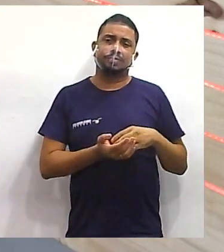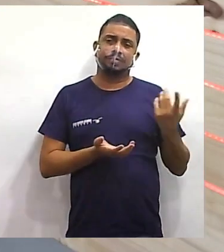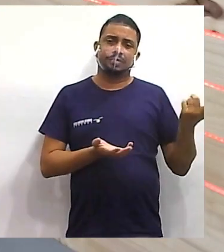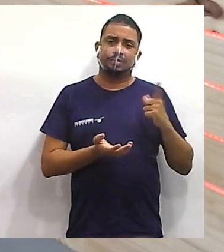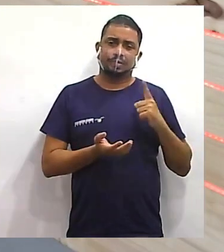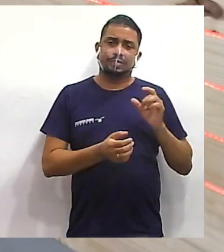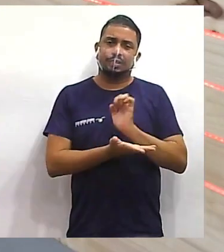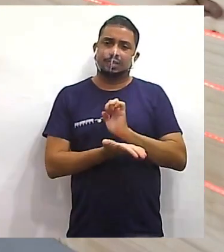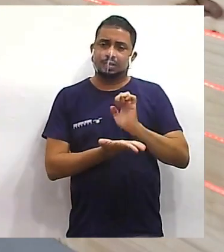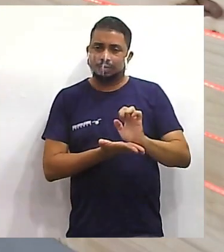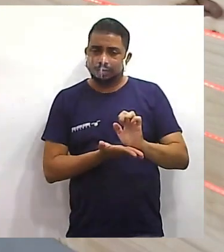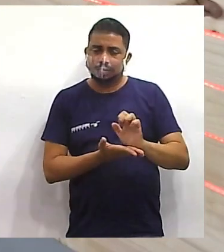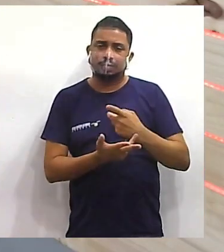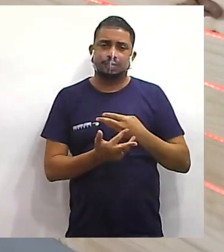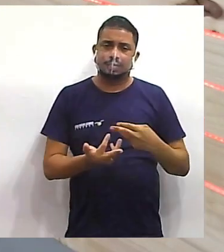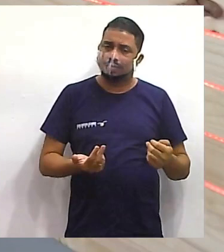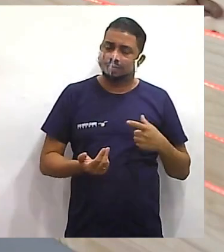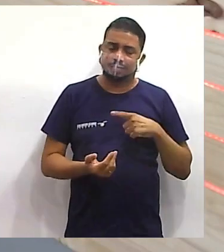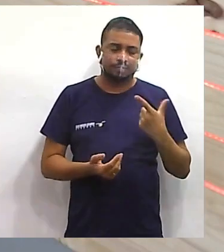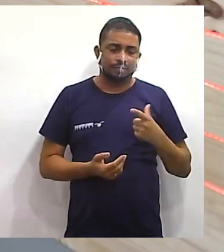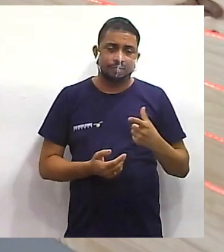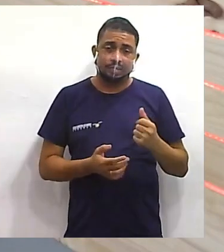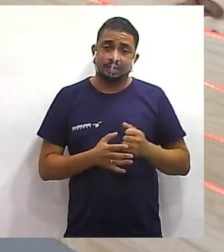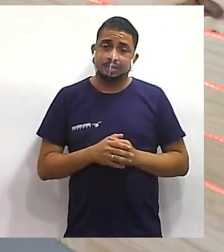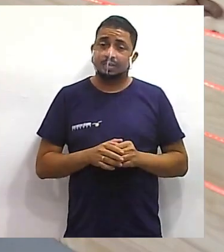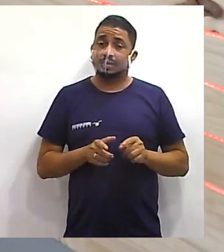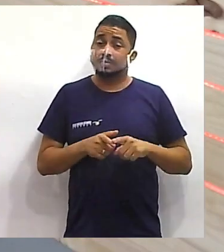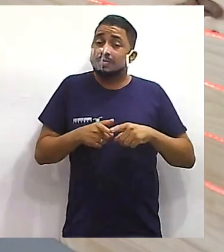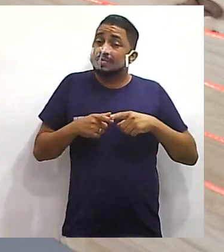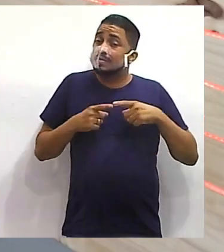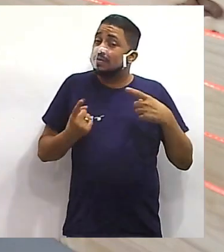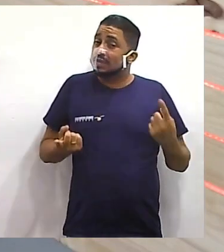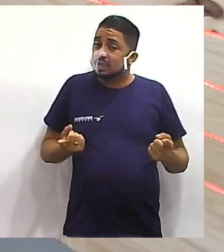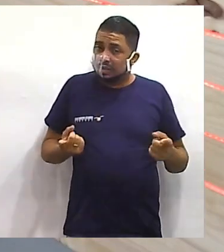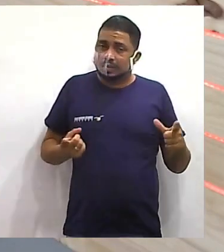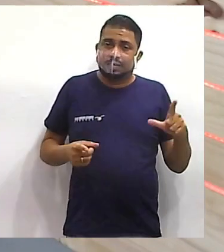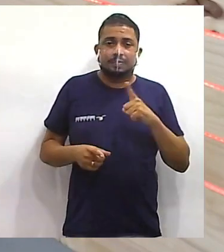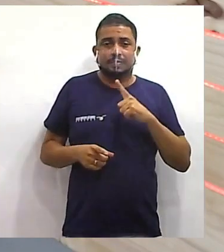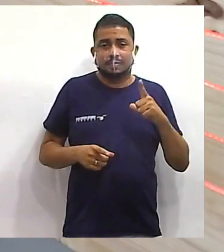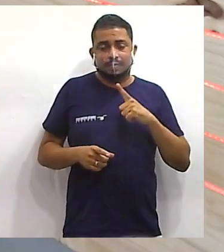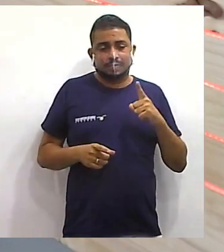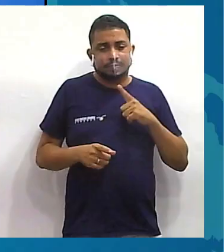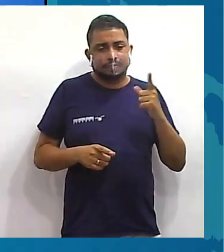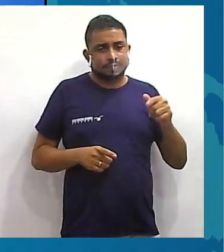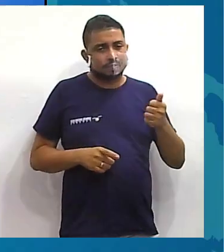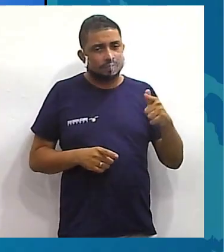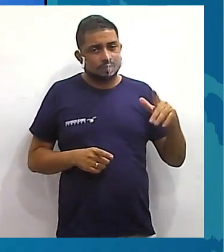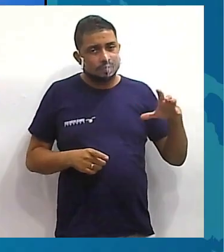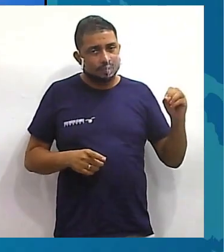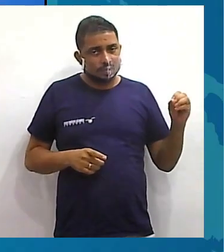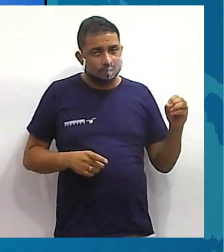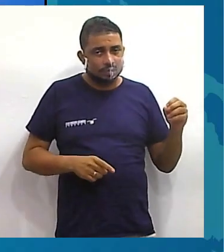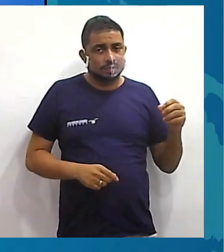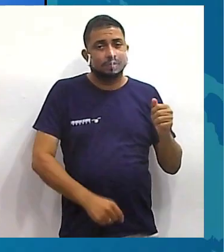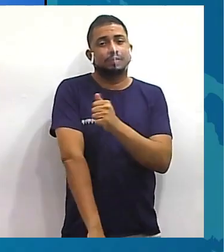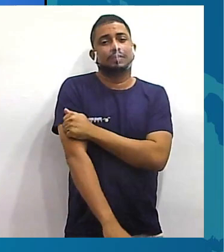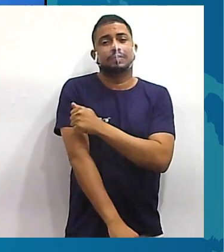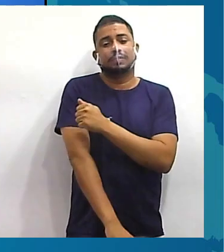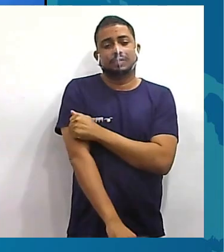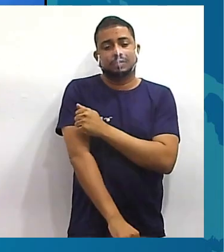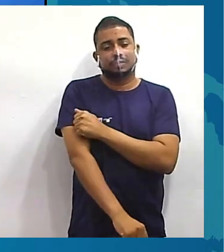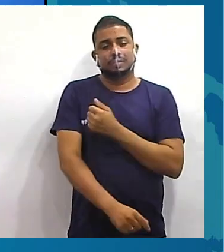tudo direitinho. Não existe o Grêmio, mas existem essas ações que os alunos